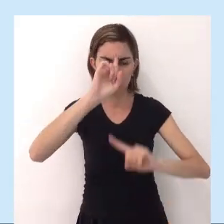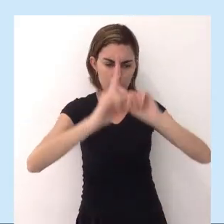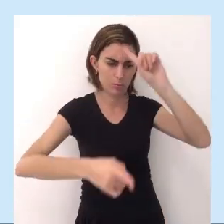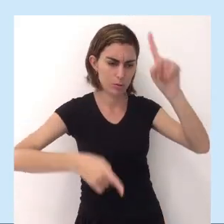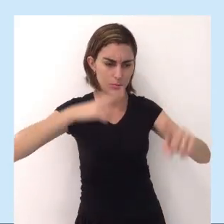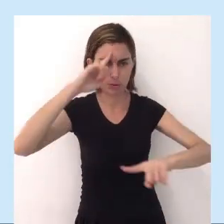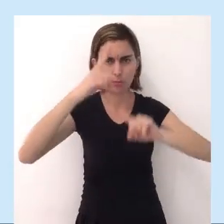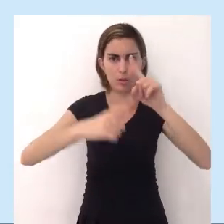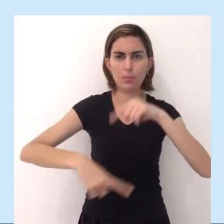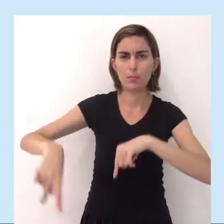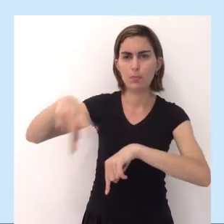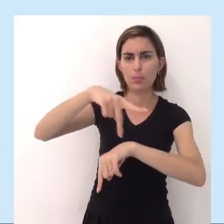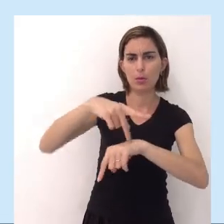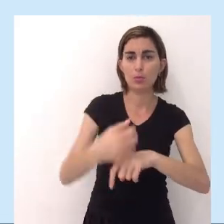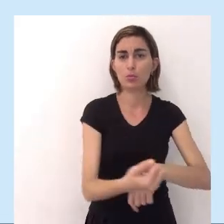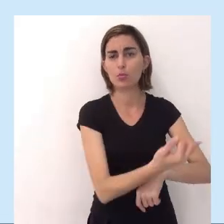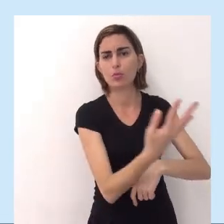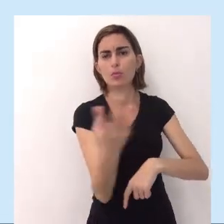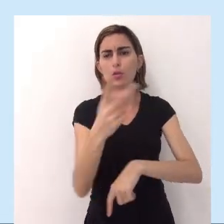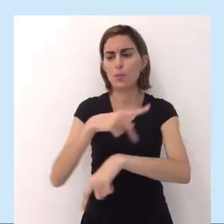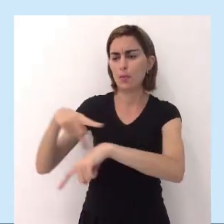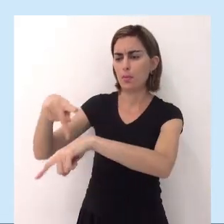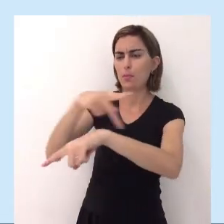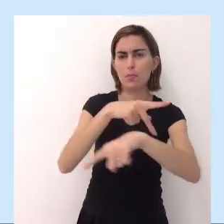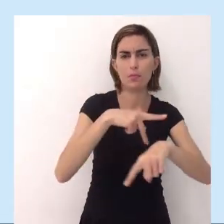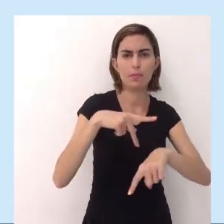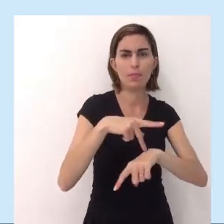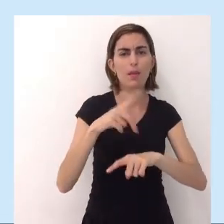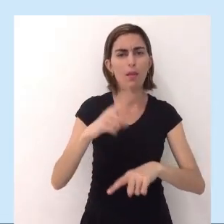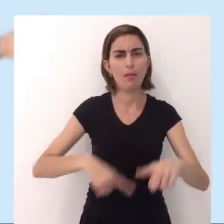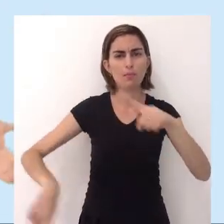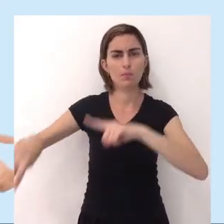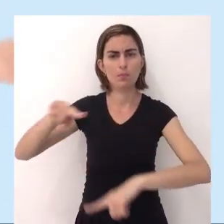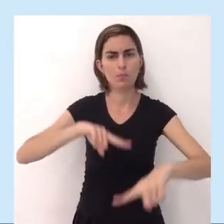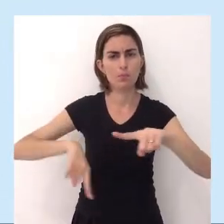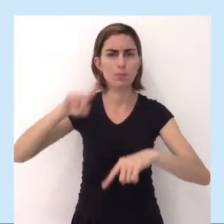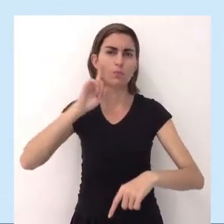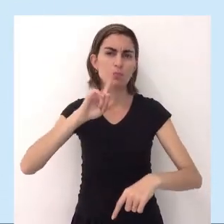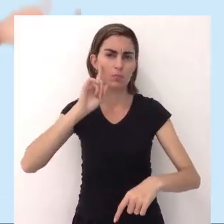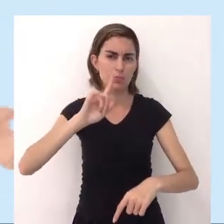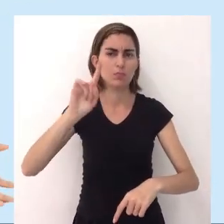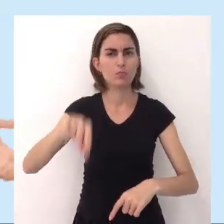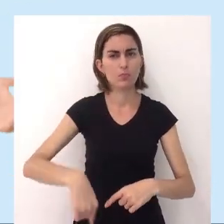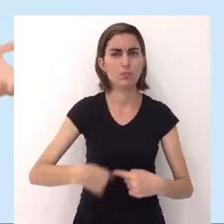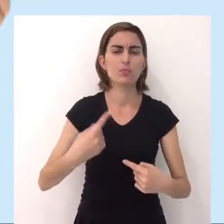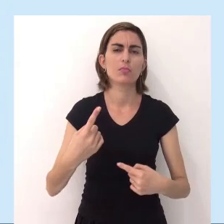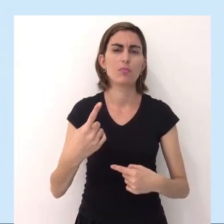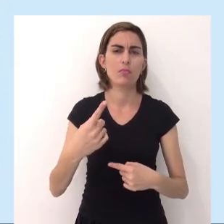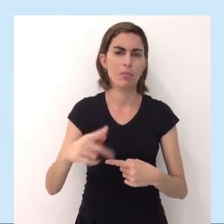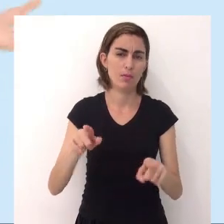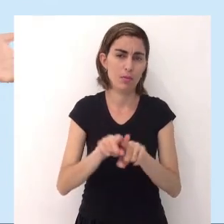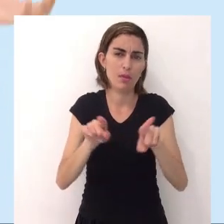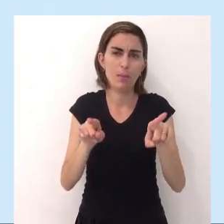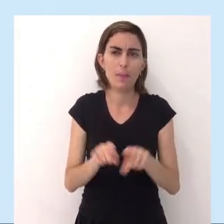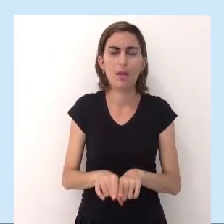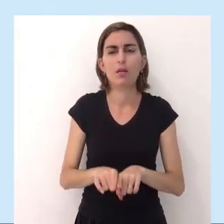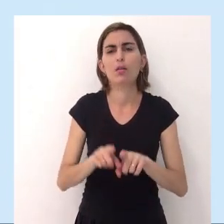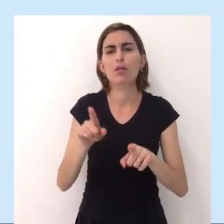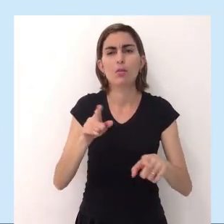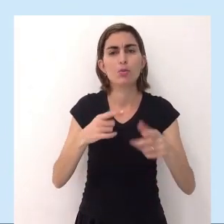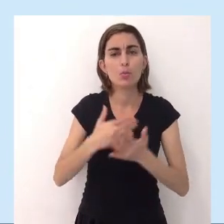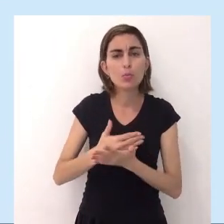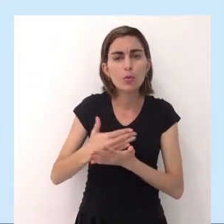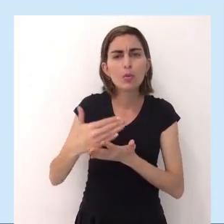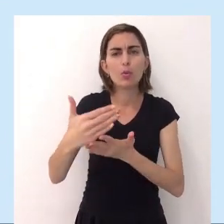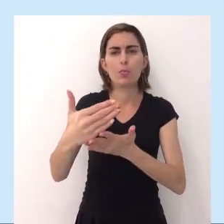A quantidade de número de países que surgem aqui nas Américas é controlada por eles, foi controlada por eles. Tá? Também